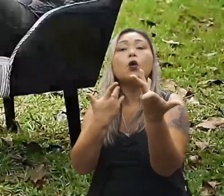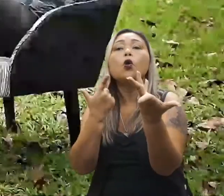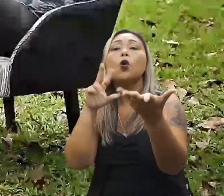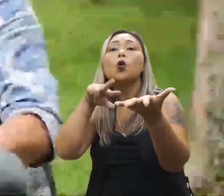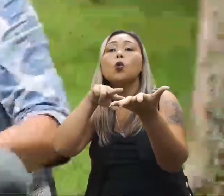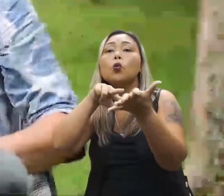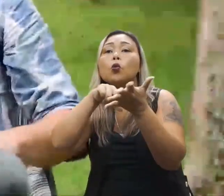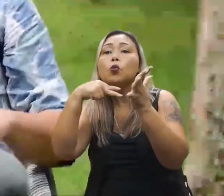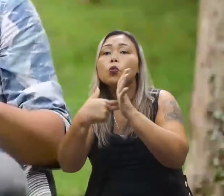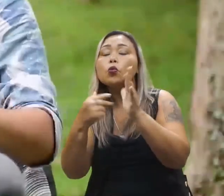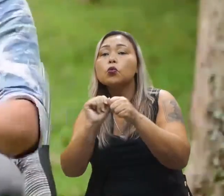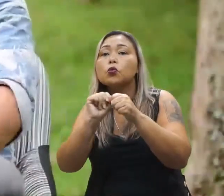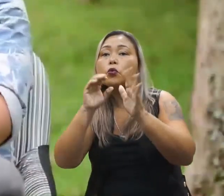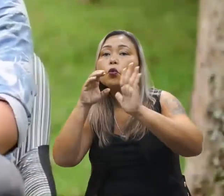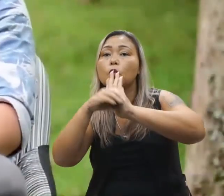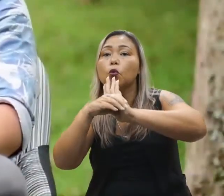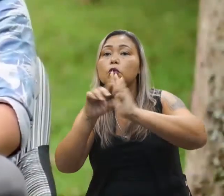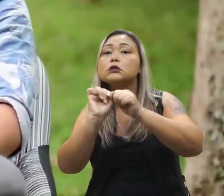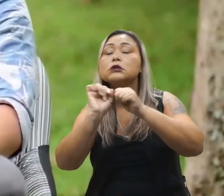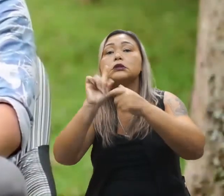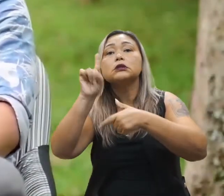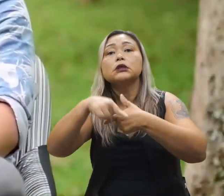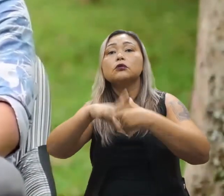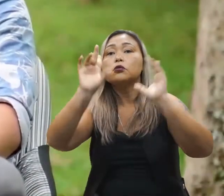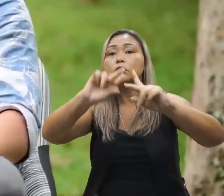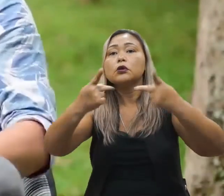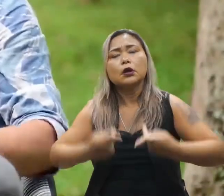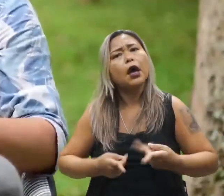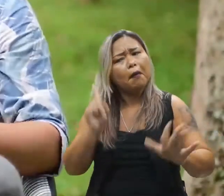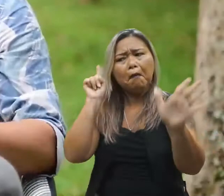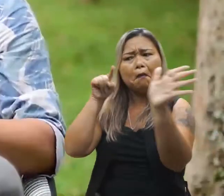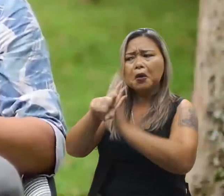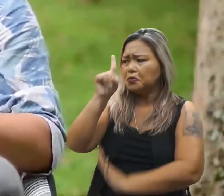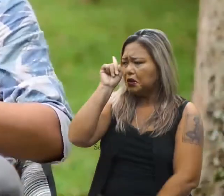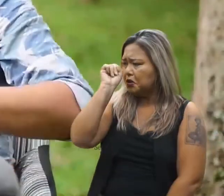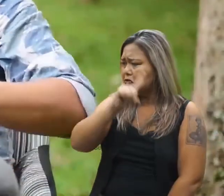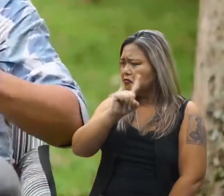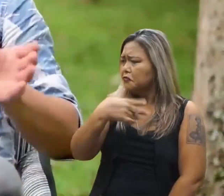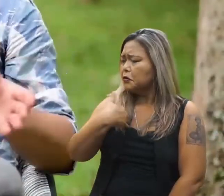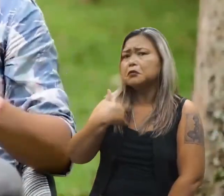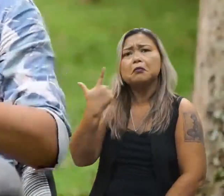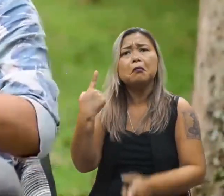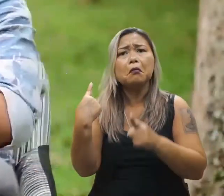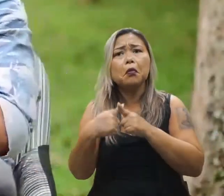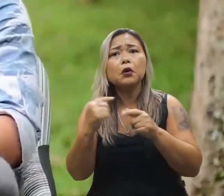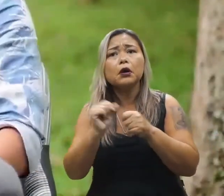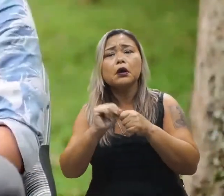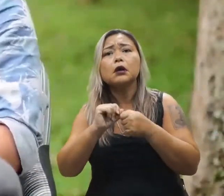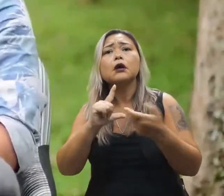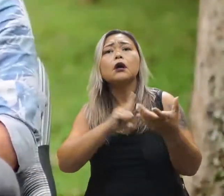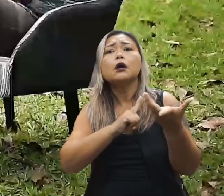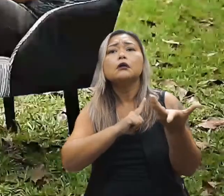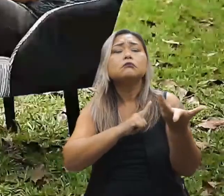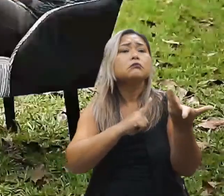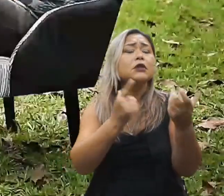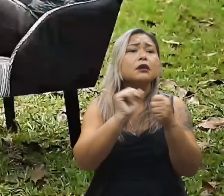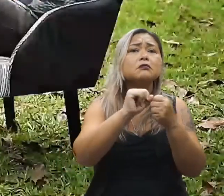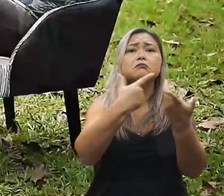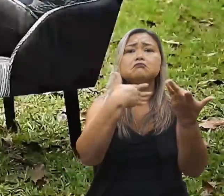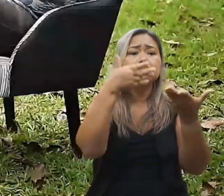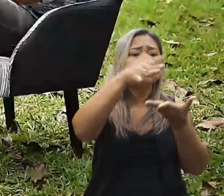direitos humanos? Então, a pergunta é bastante complexa, porque na verdade existem muitas escolas teóricas de direitos